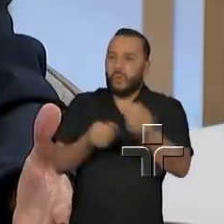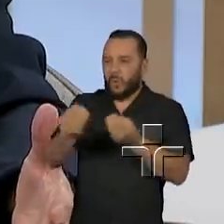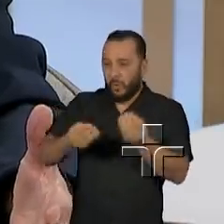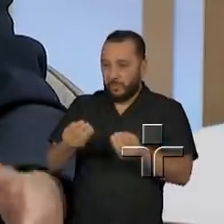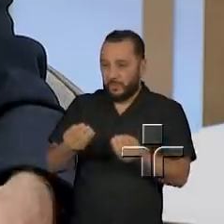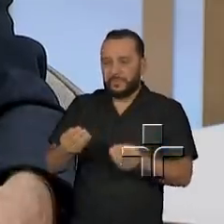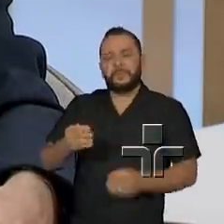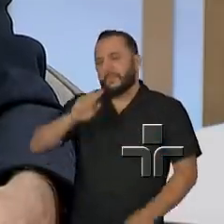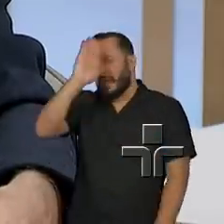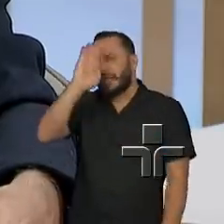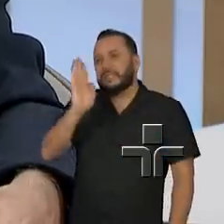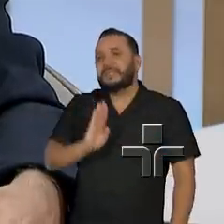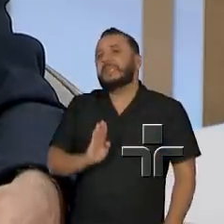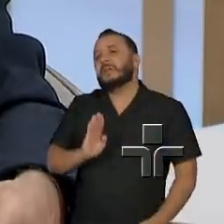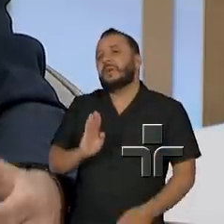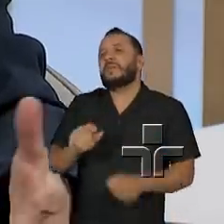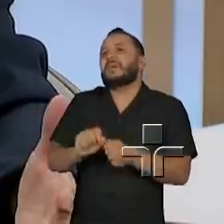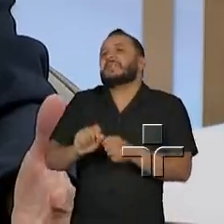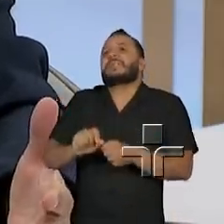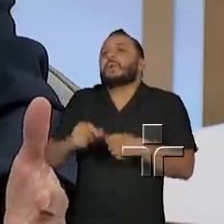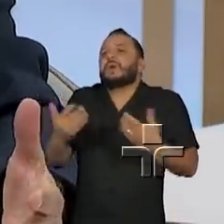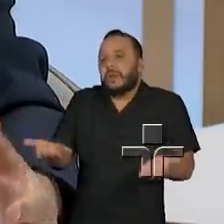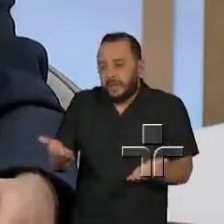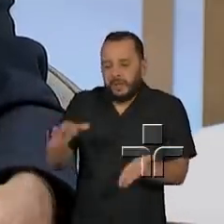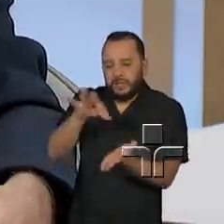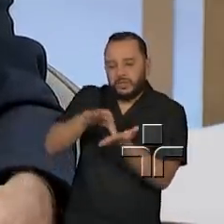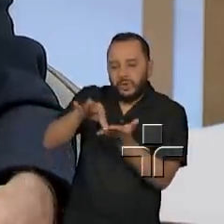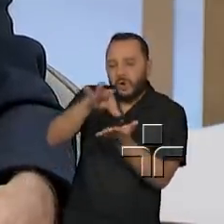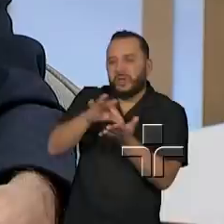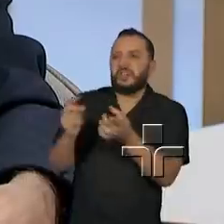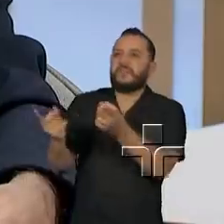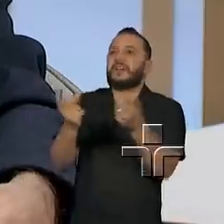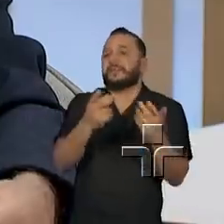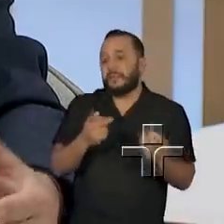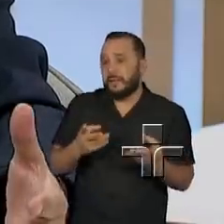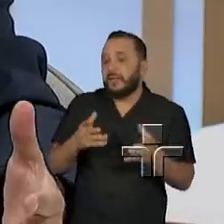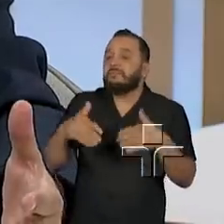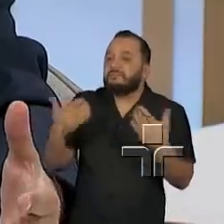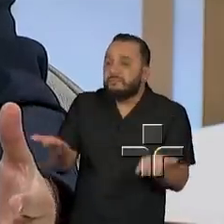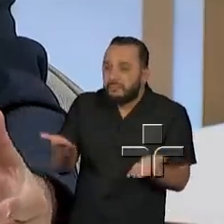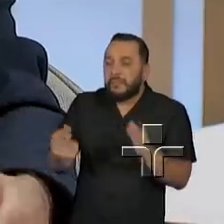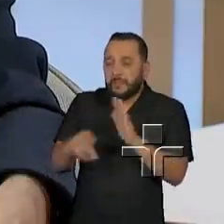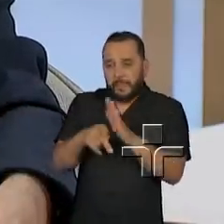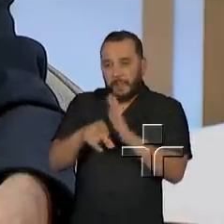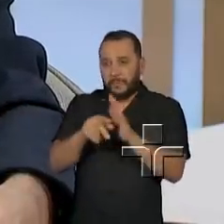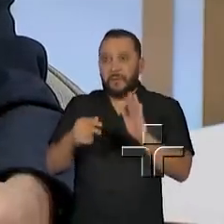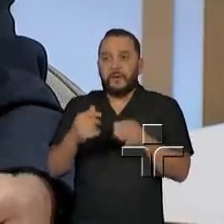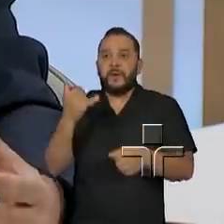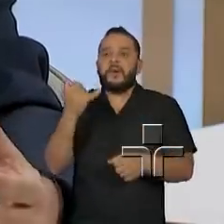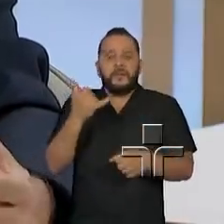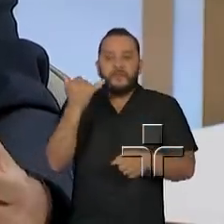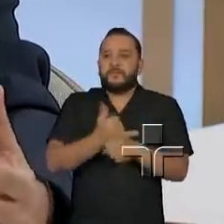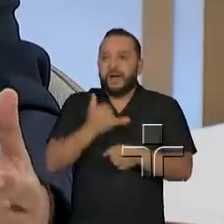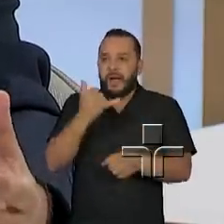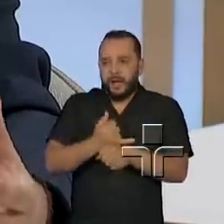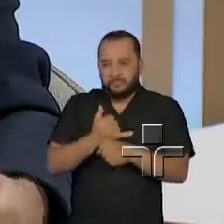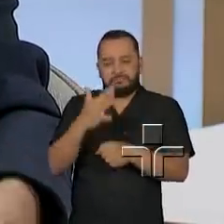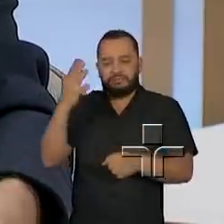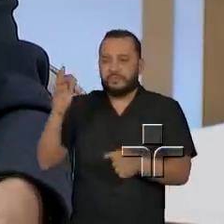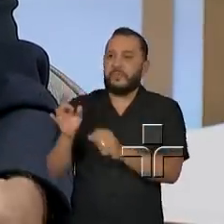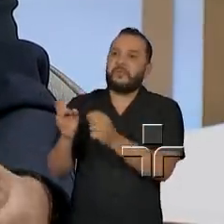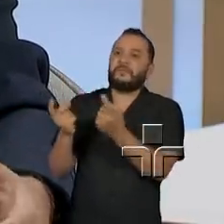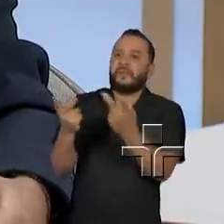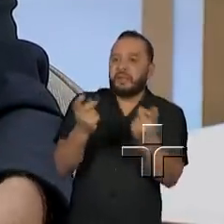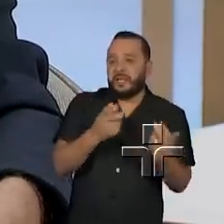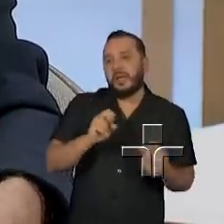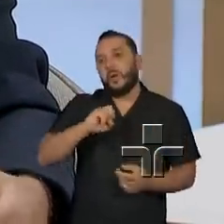vocação do Brasil? A vocação do Brasil é vender soja, a vocação do Brasil é vender minério, ou é produzir conhecimento,